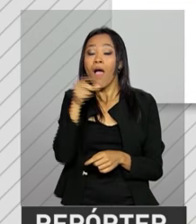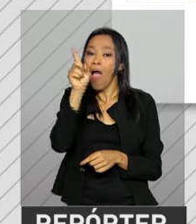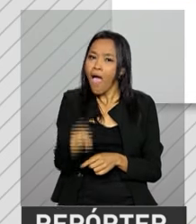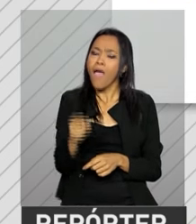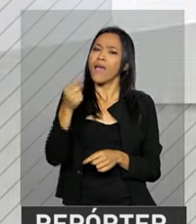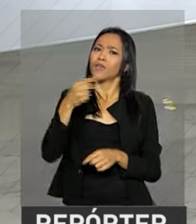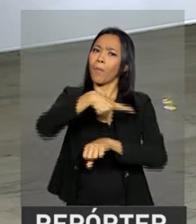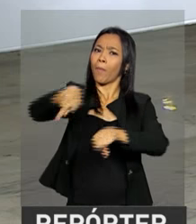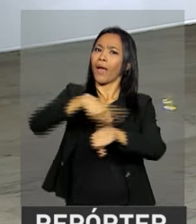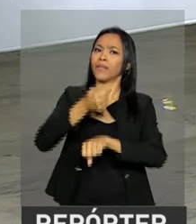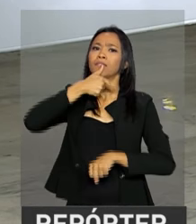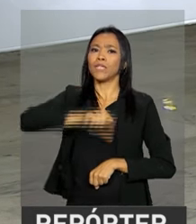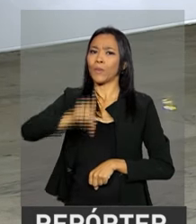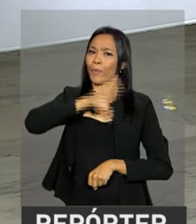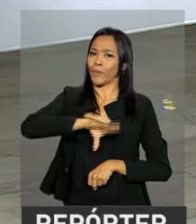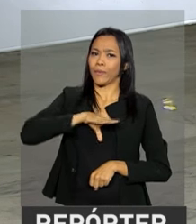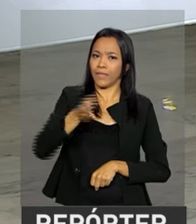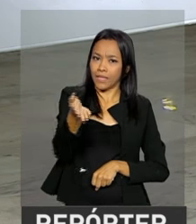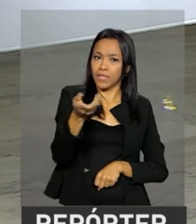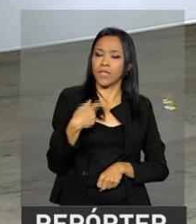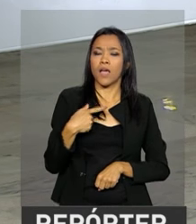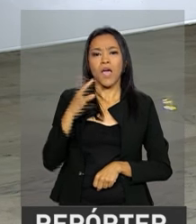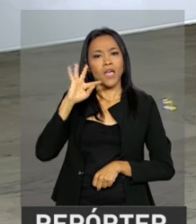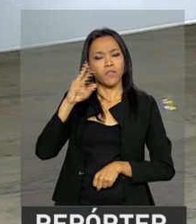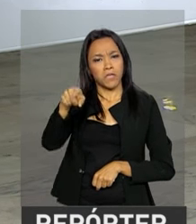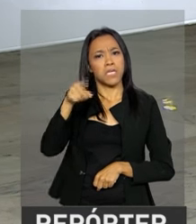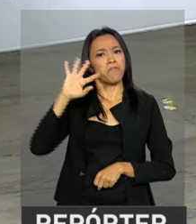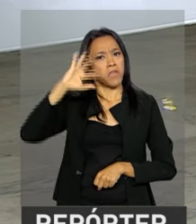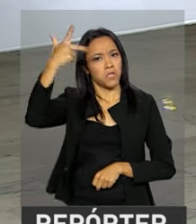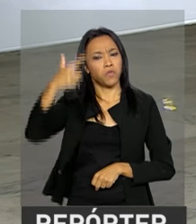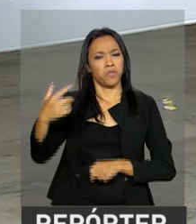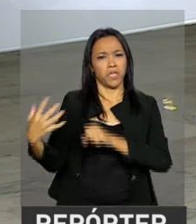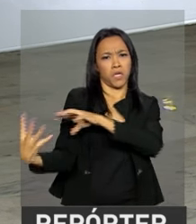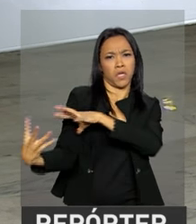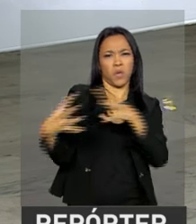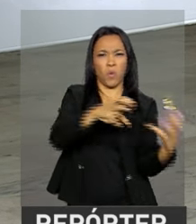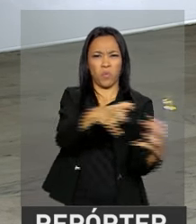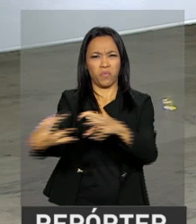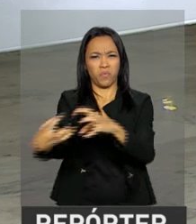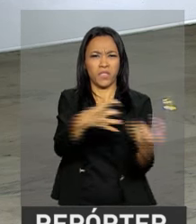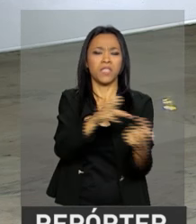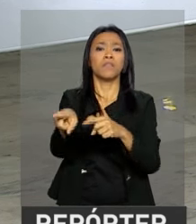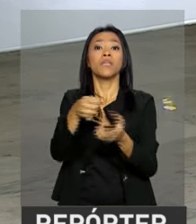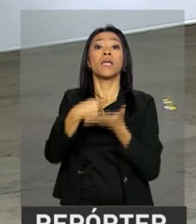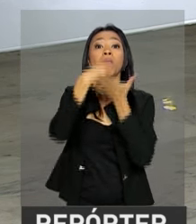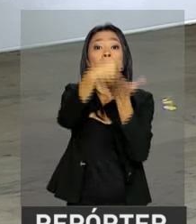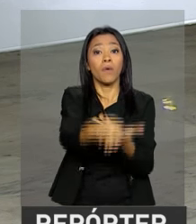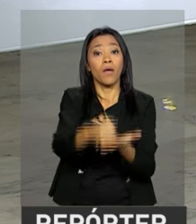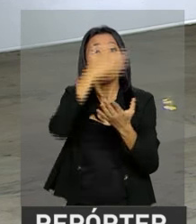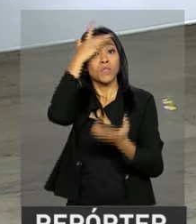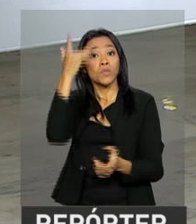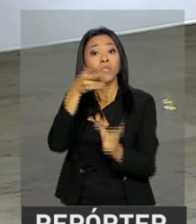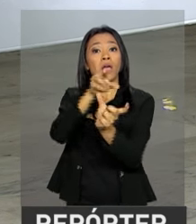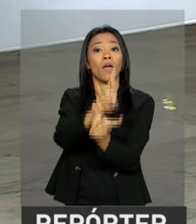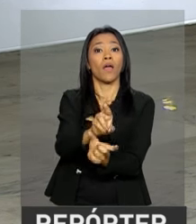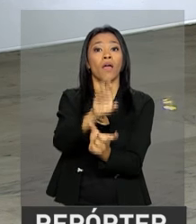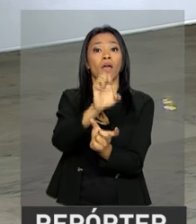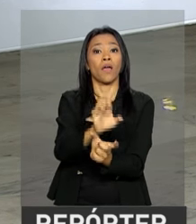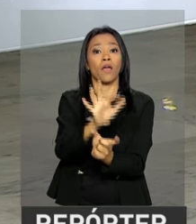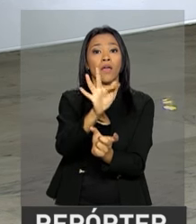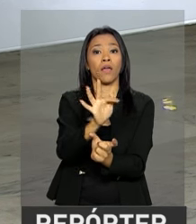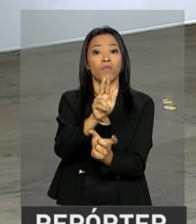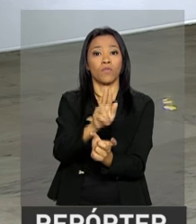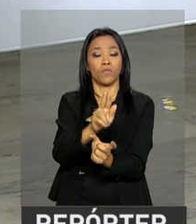histórico de Antônio Guterres na solução de conflitos e no apoio aos refugiados Ele disse que a sua capacidade de liderança e de